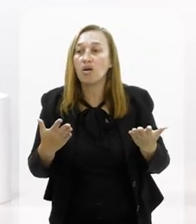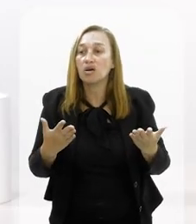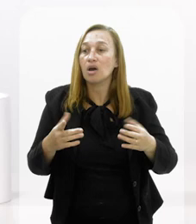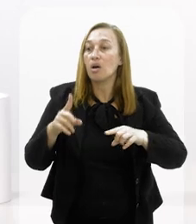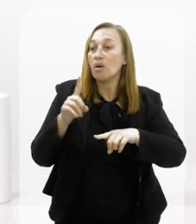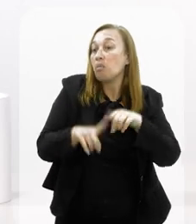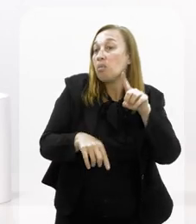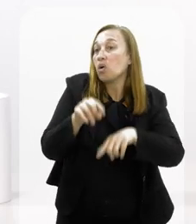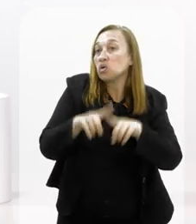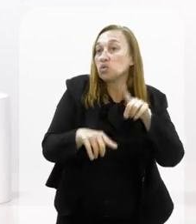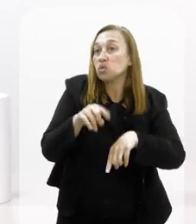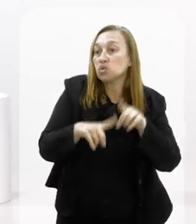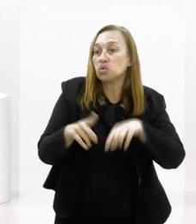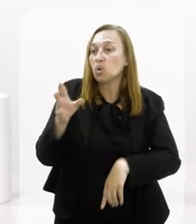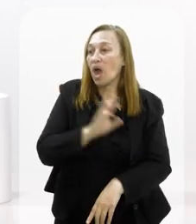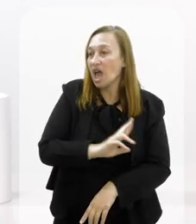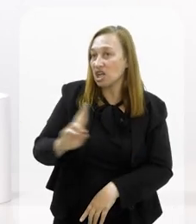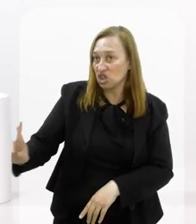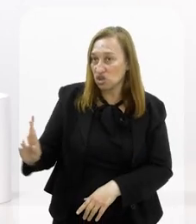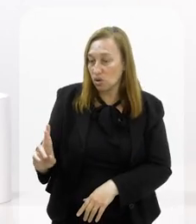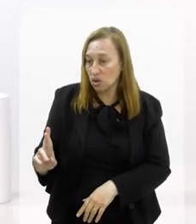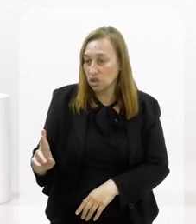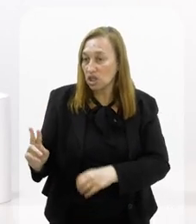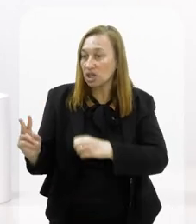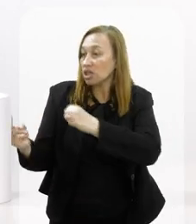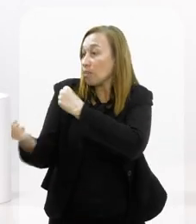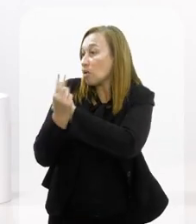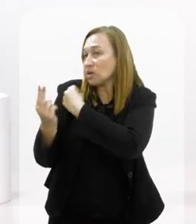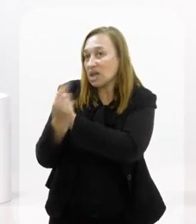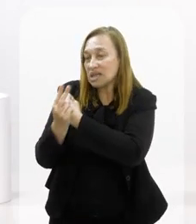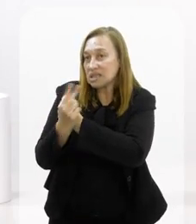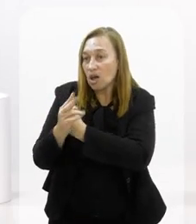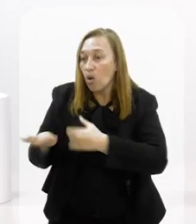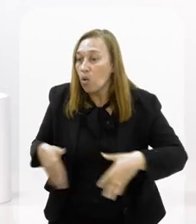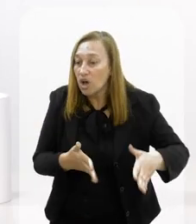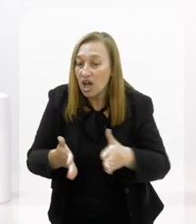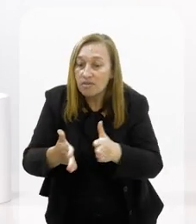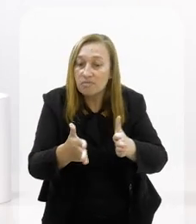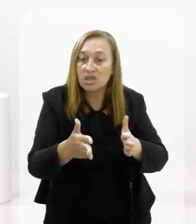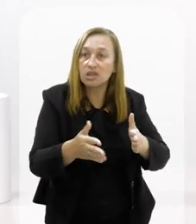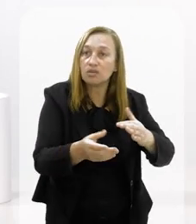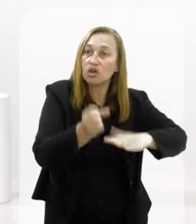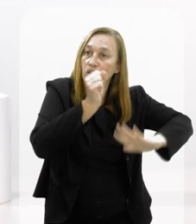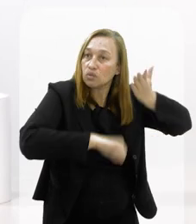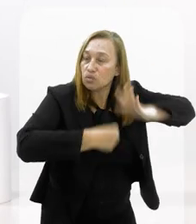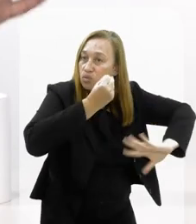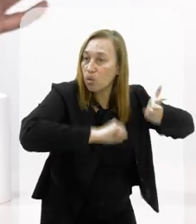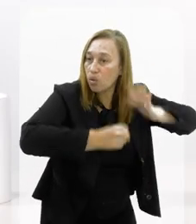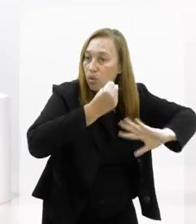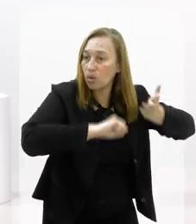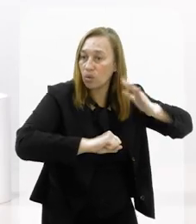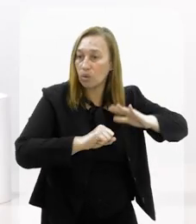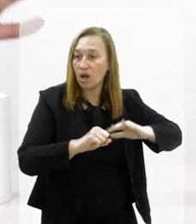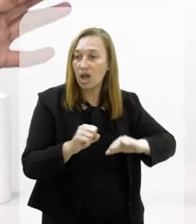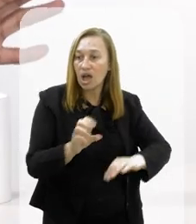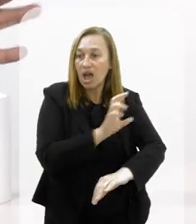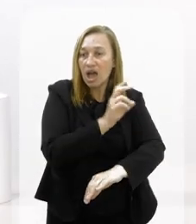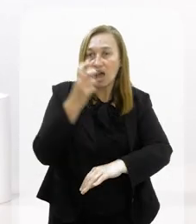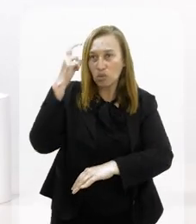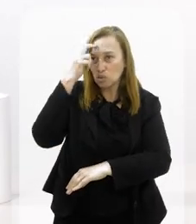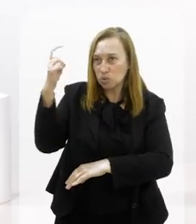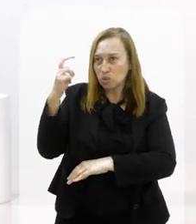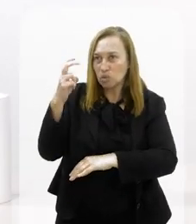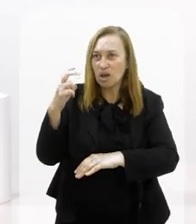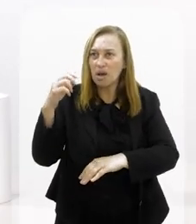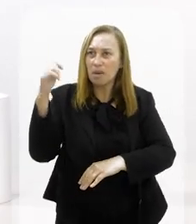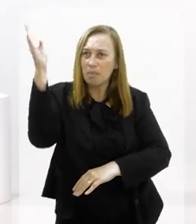objetos de culto de proteção né a o caminho do Salgueiro é um caminho que a gente vai explorar a cultura brasileira num leque bem amplo